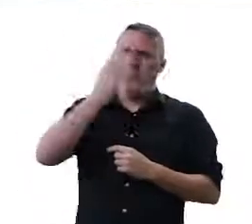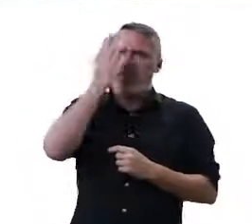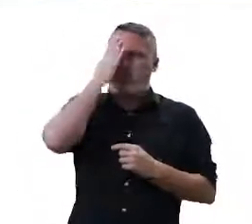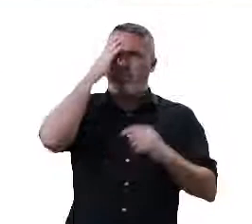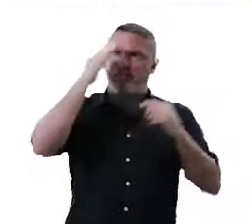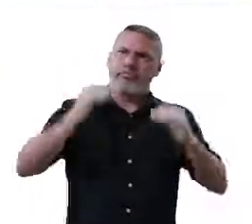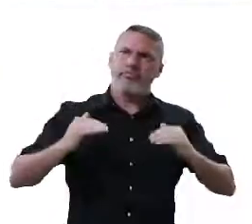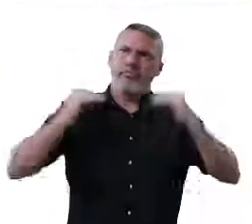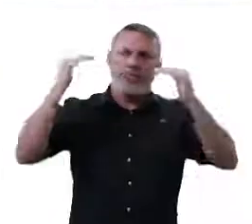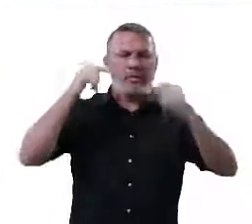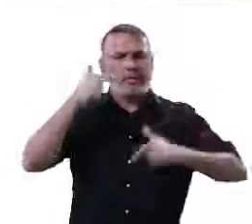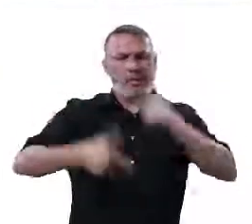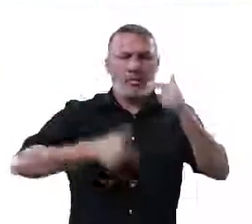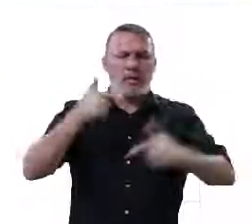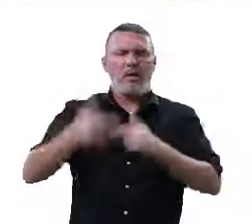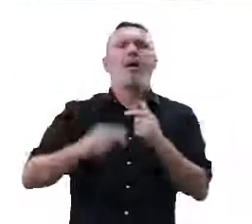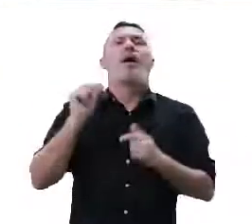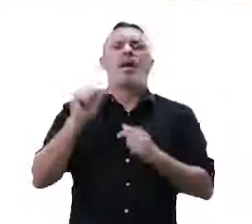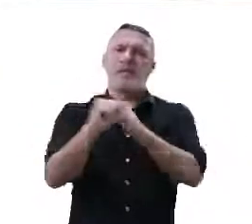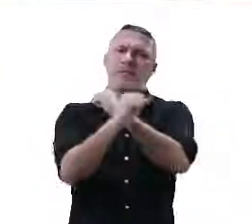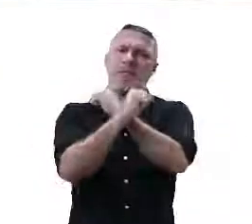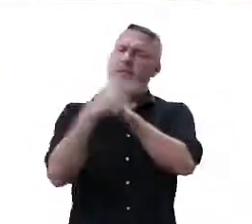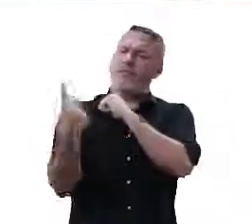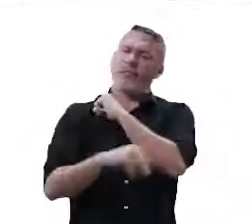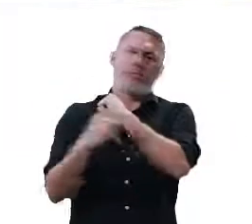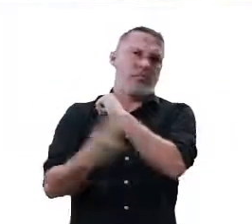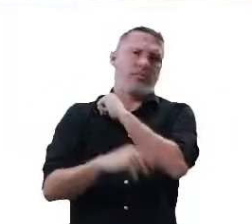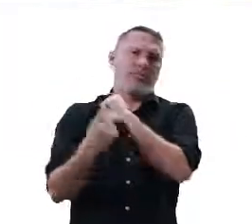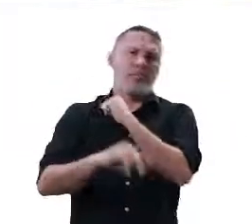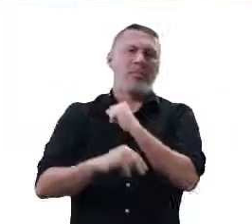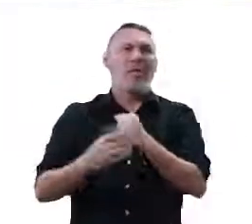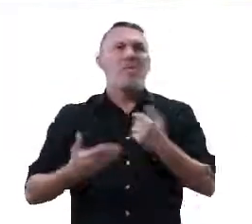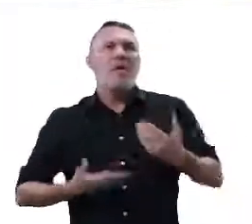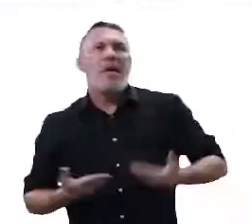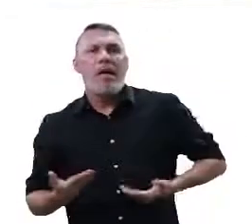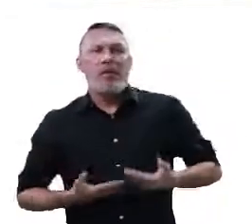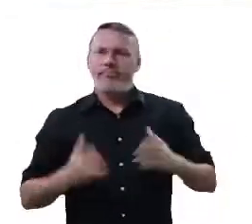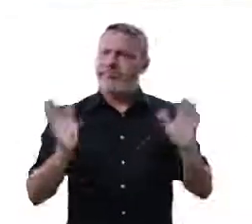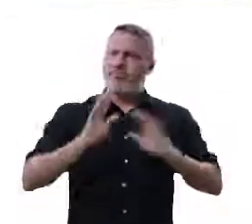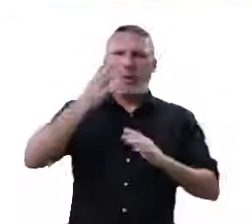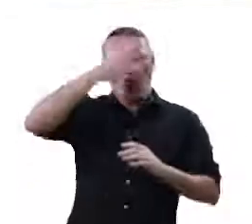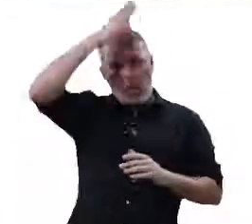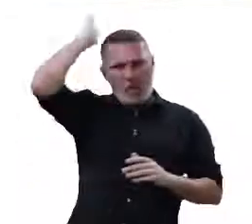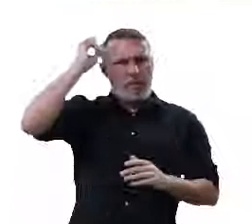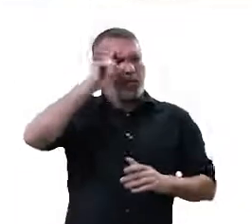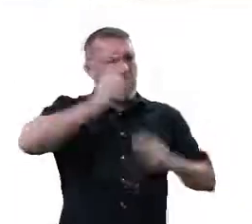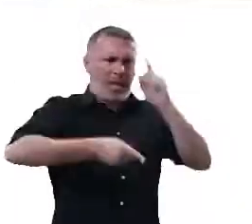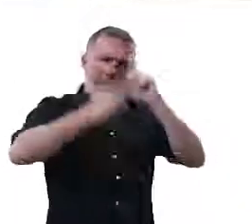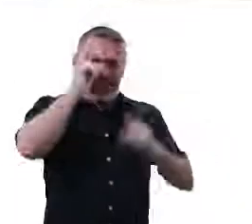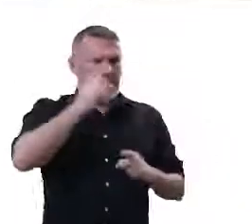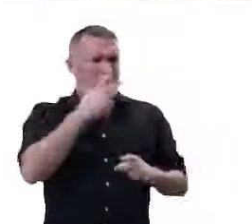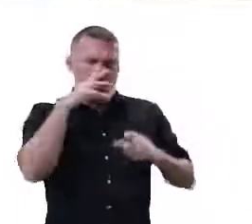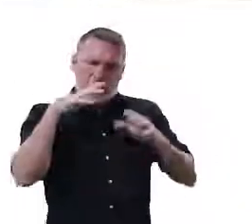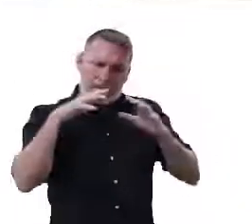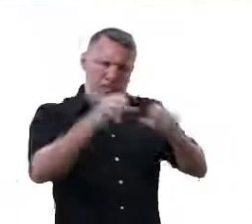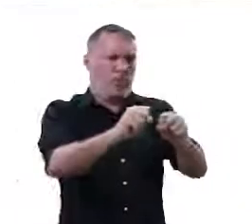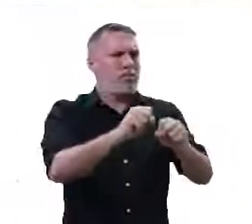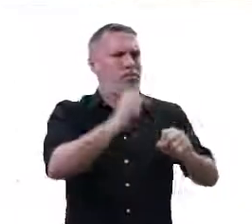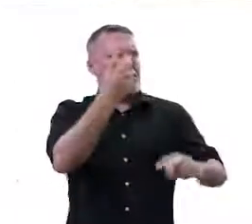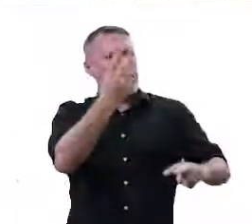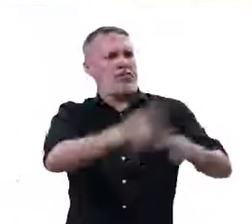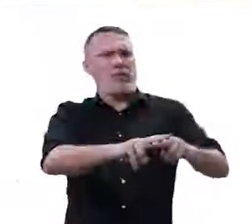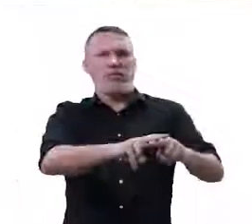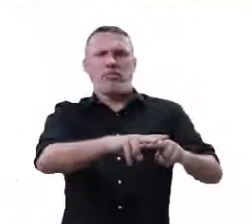relação de produção predominante na sociedade romana é o trabalho escravo. Então, é um indivíduo tornado